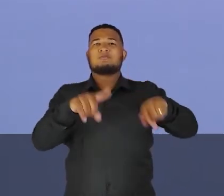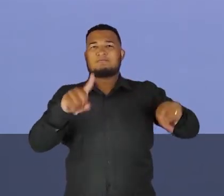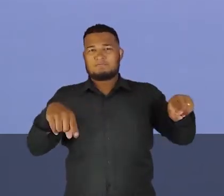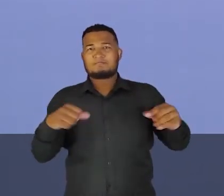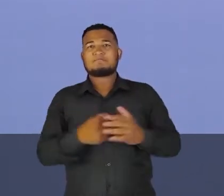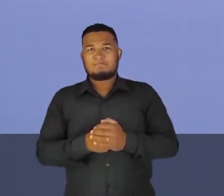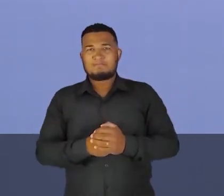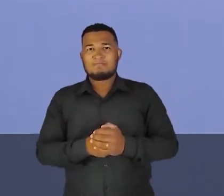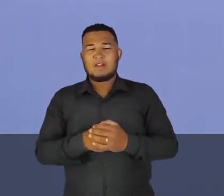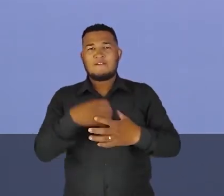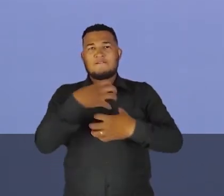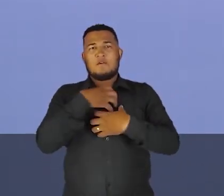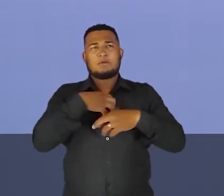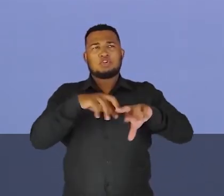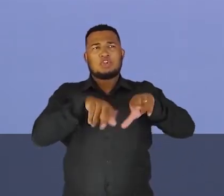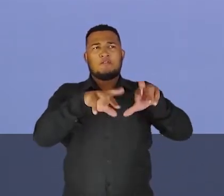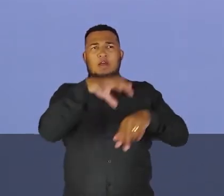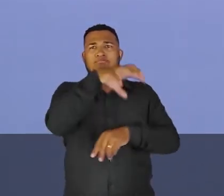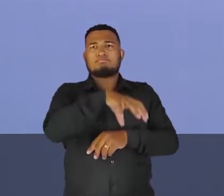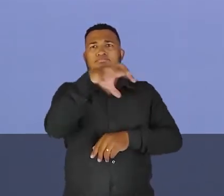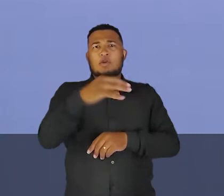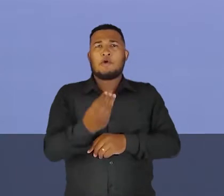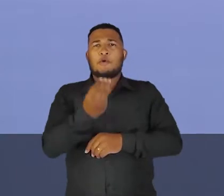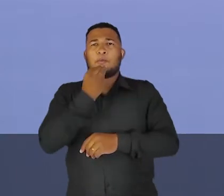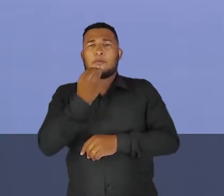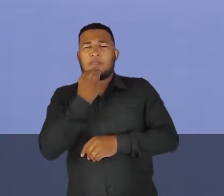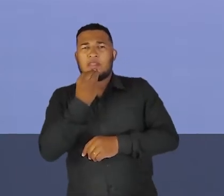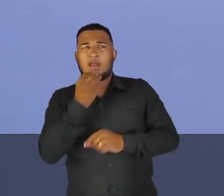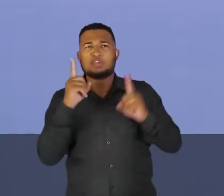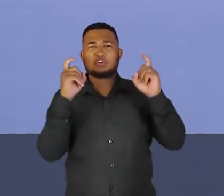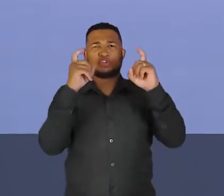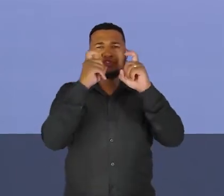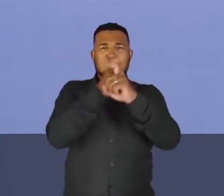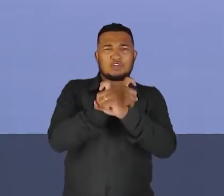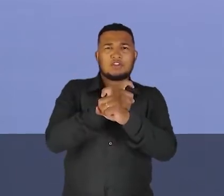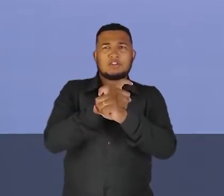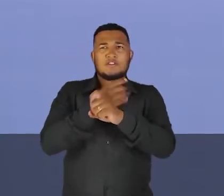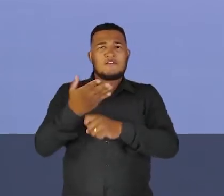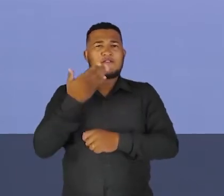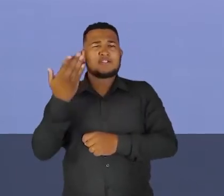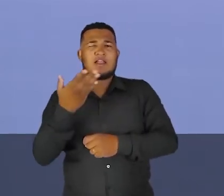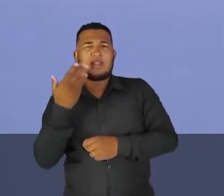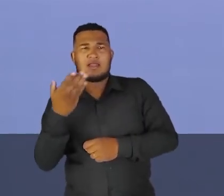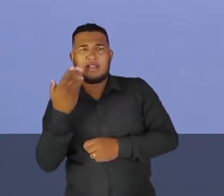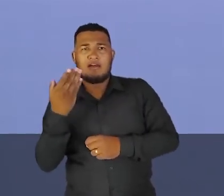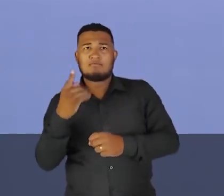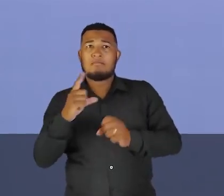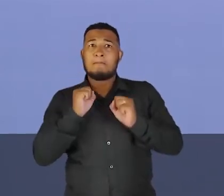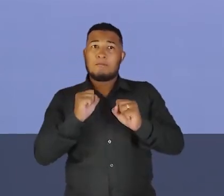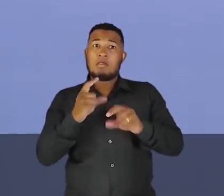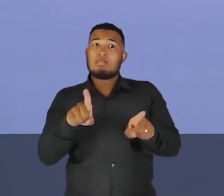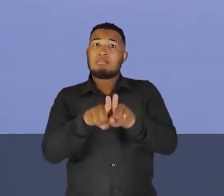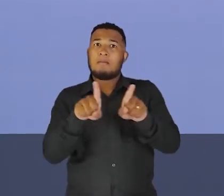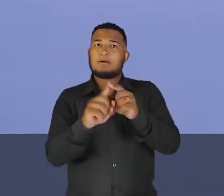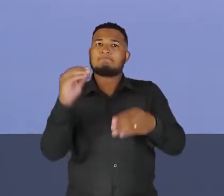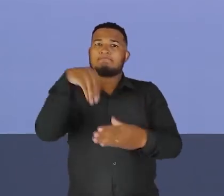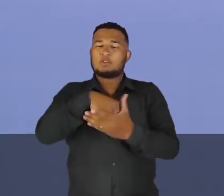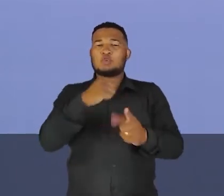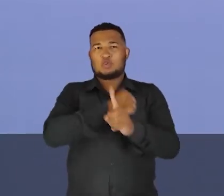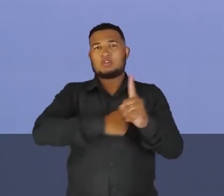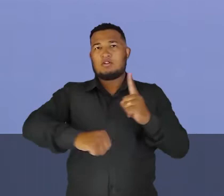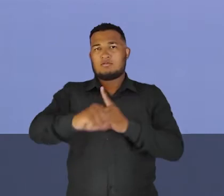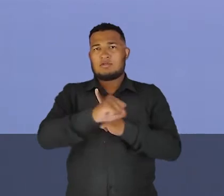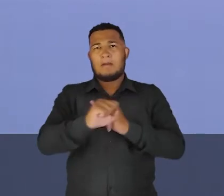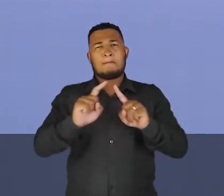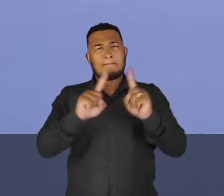com diferentes parcelas em oportunidades, com dificuldades, com facilidades e poder dentro da nossa sociedade. Mas para a